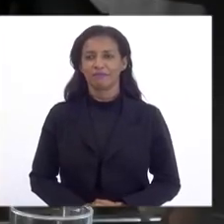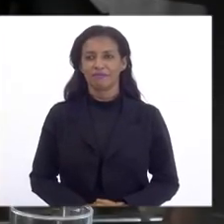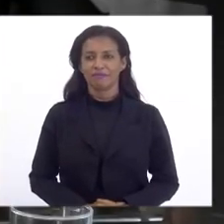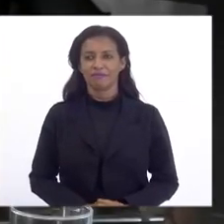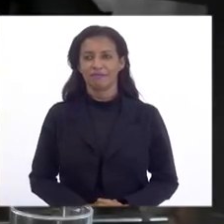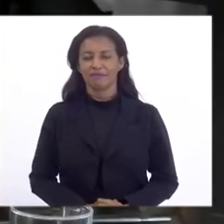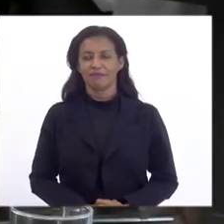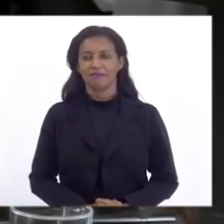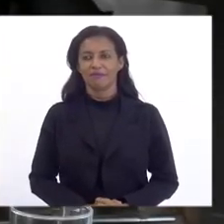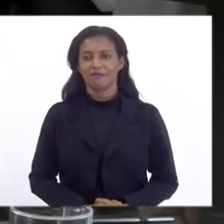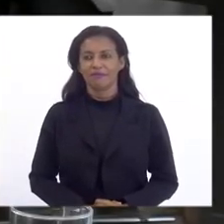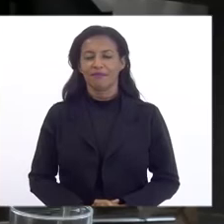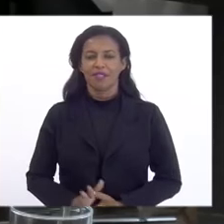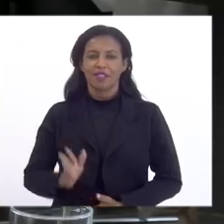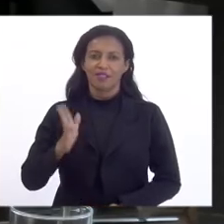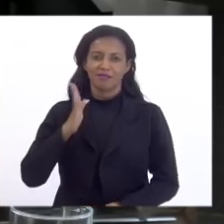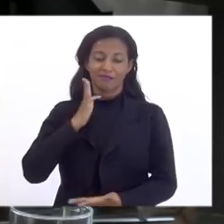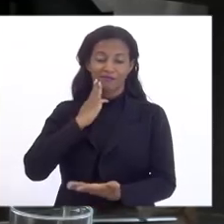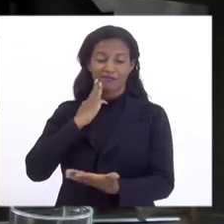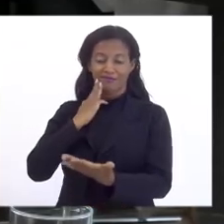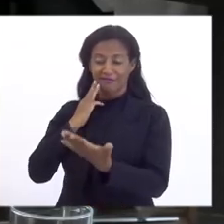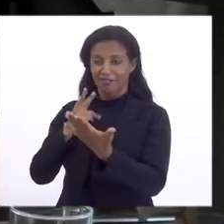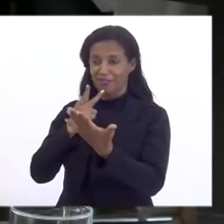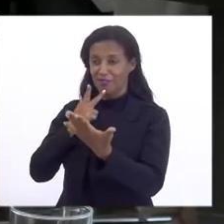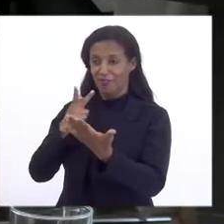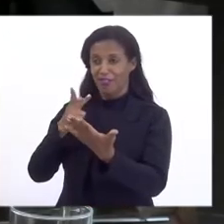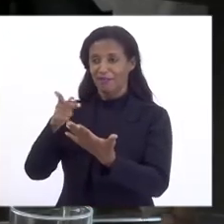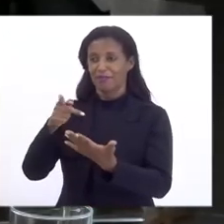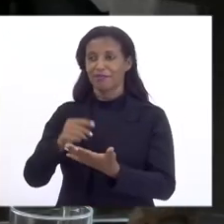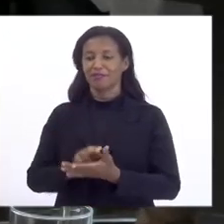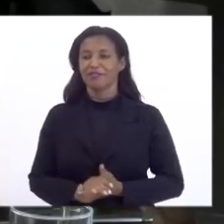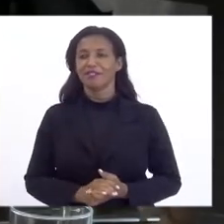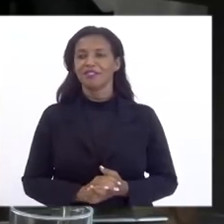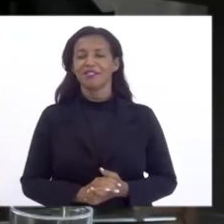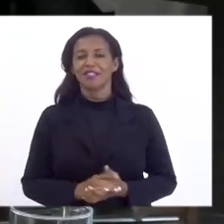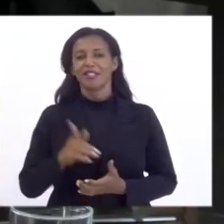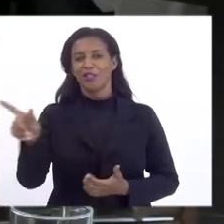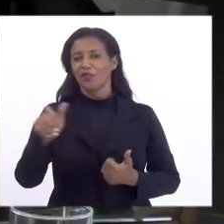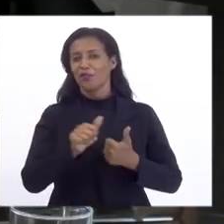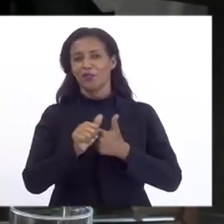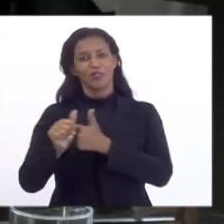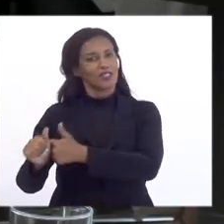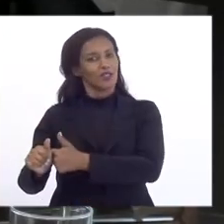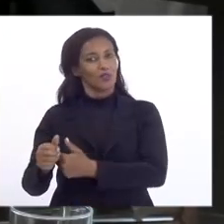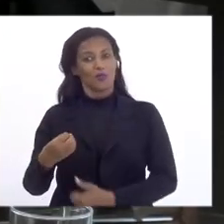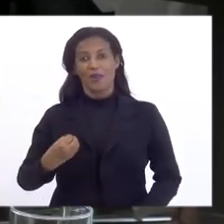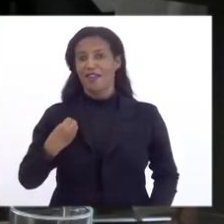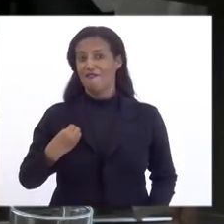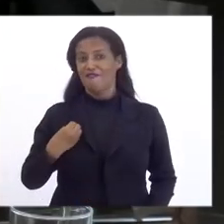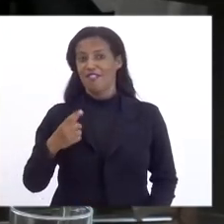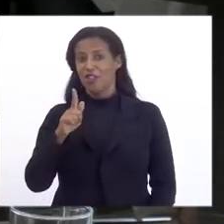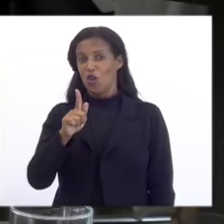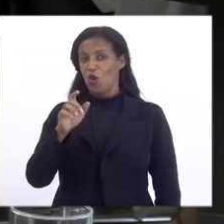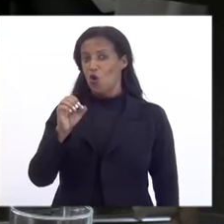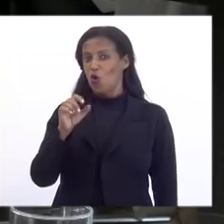dizer pra você. Já não, vou tirar a foto e vou postar. Você não acompanha a vida dos goleiros.